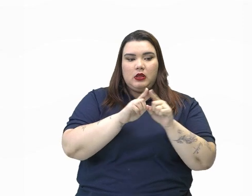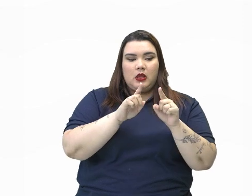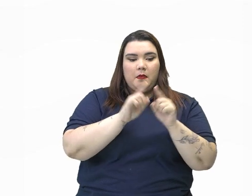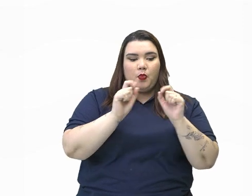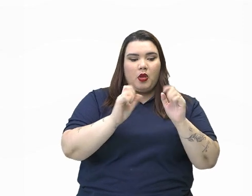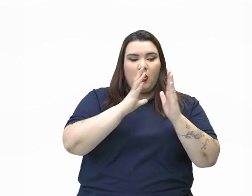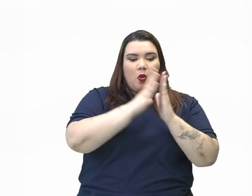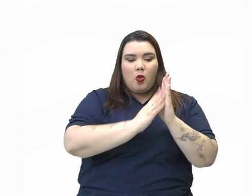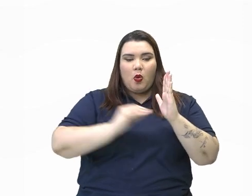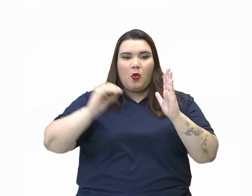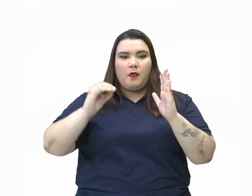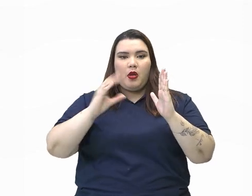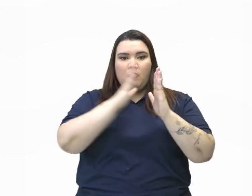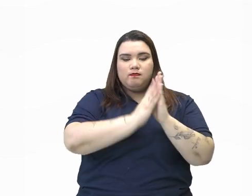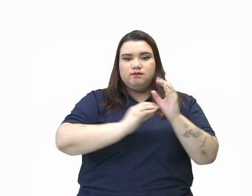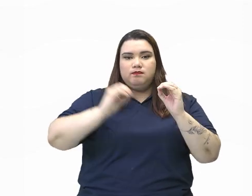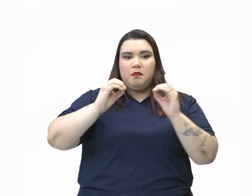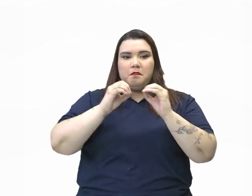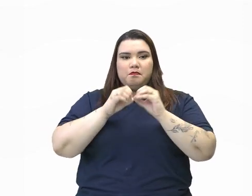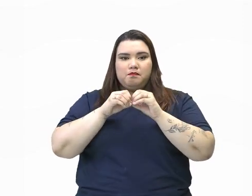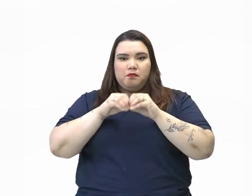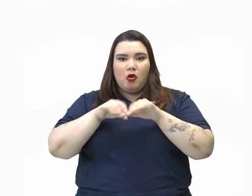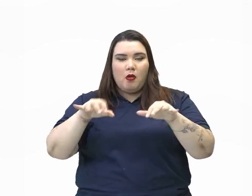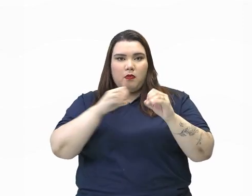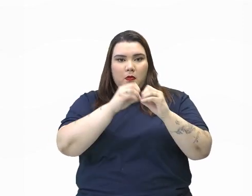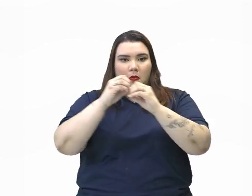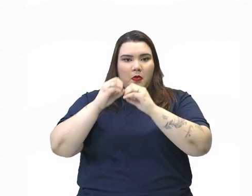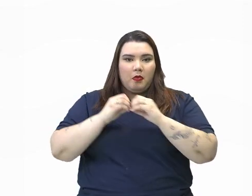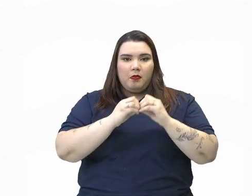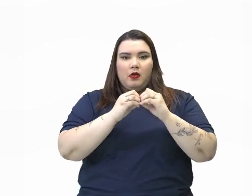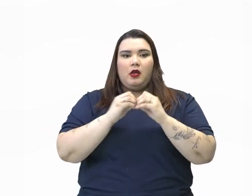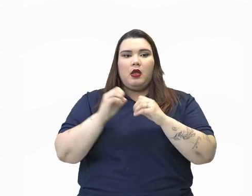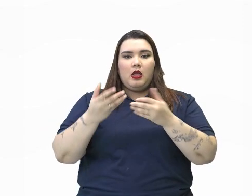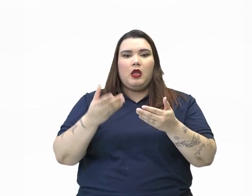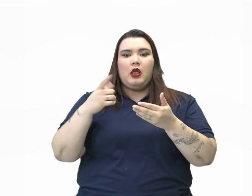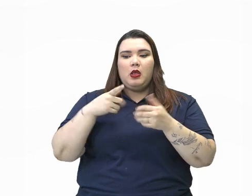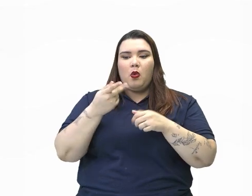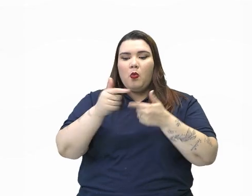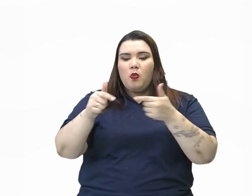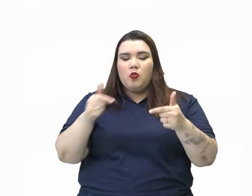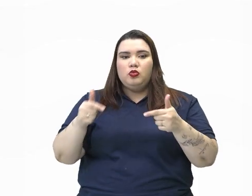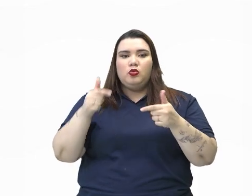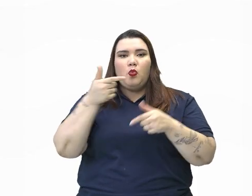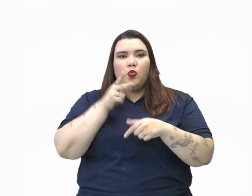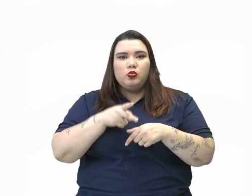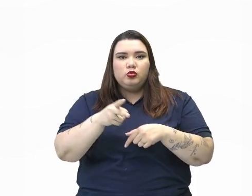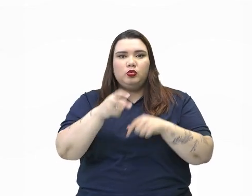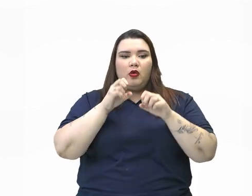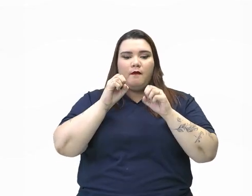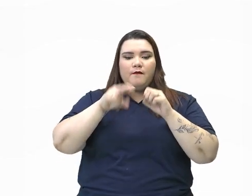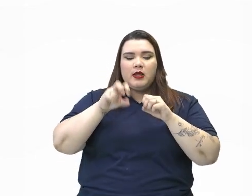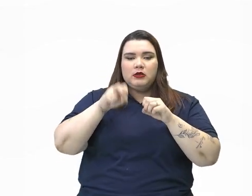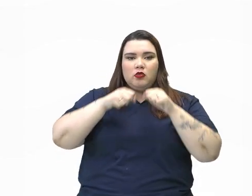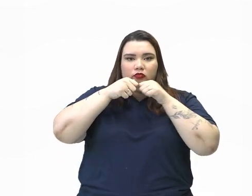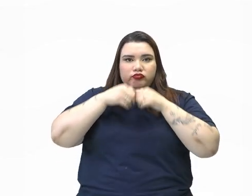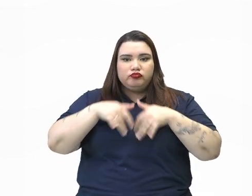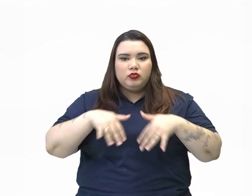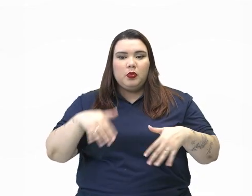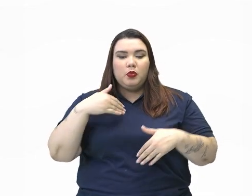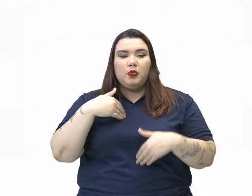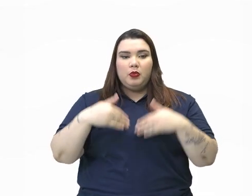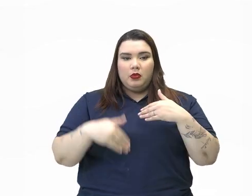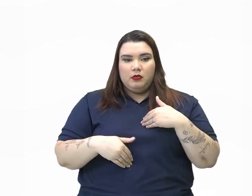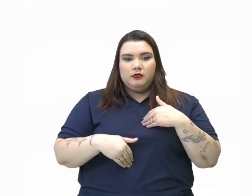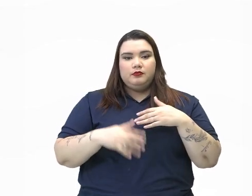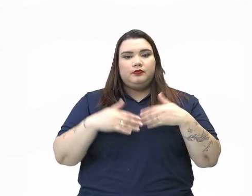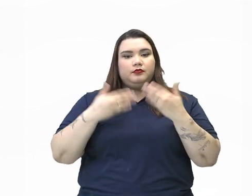si mesmo. Depois de se multiplicar, ele rompe os linfócitos em busca de outros para continuar a infecção. E aí a gente